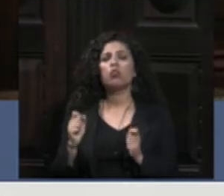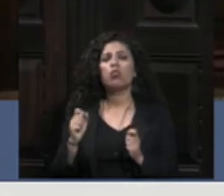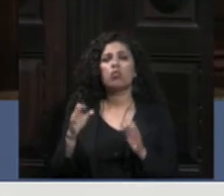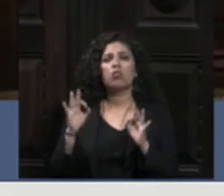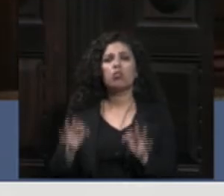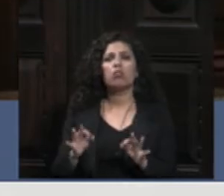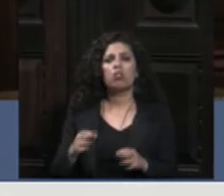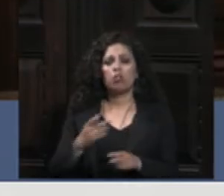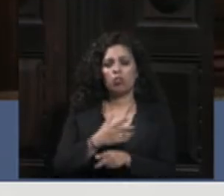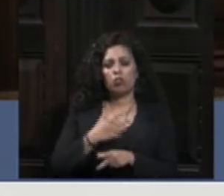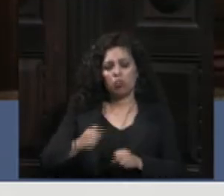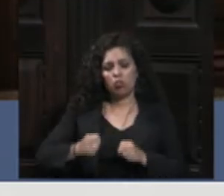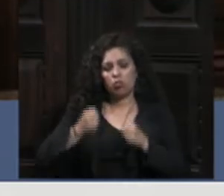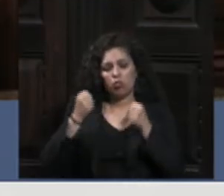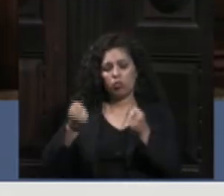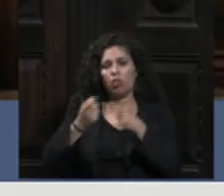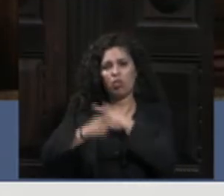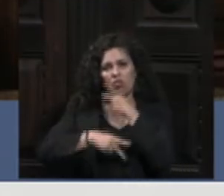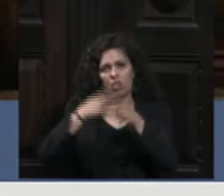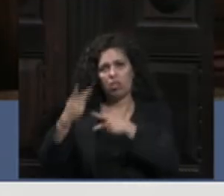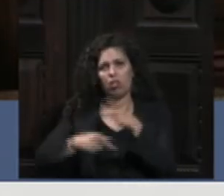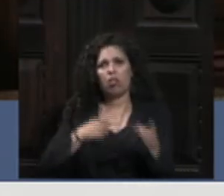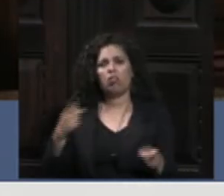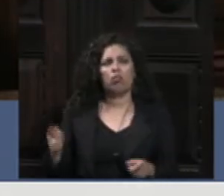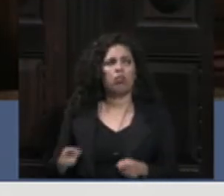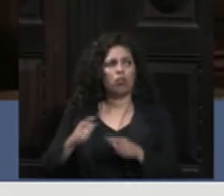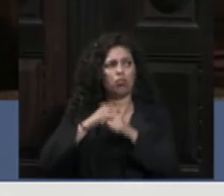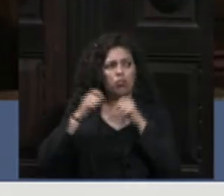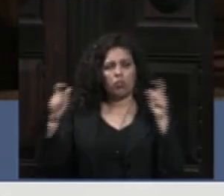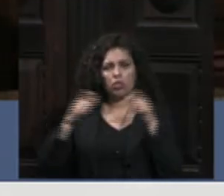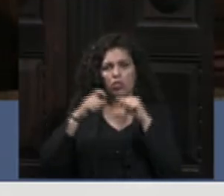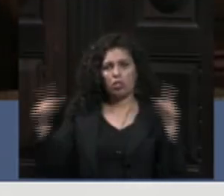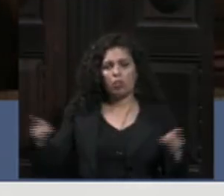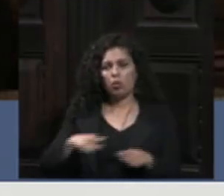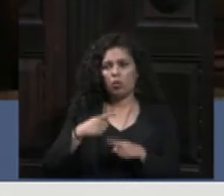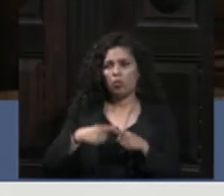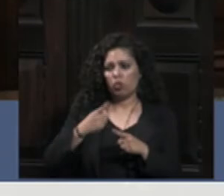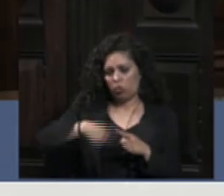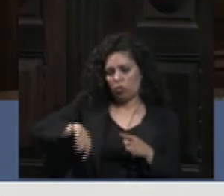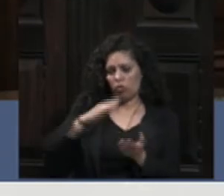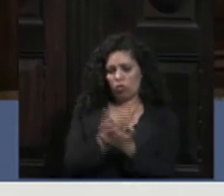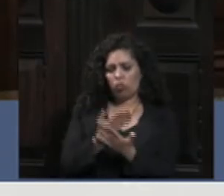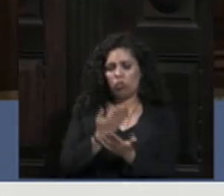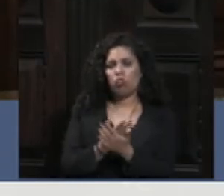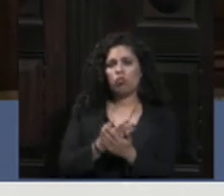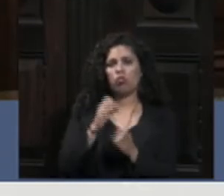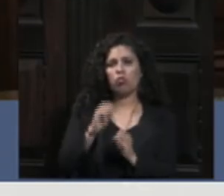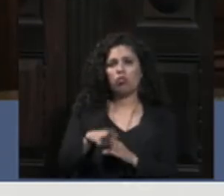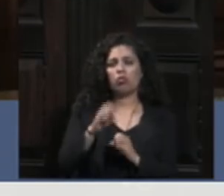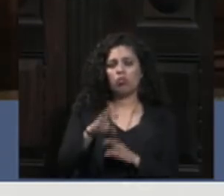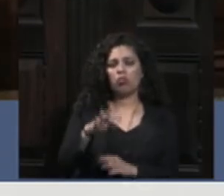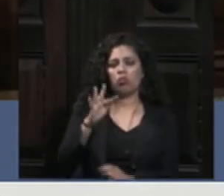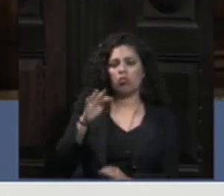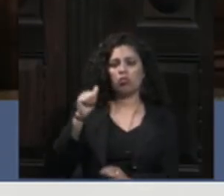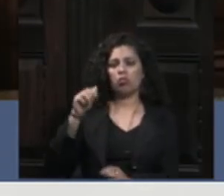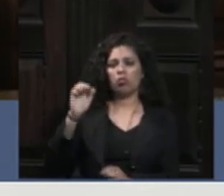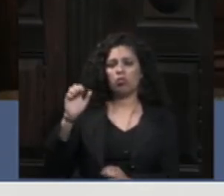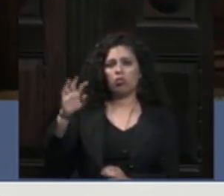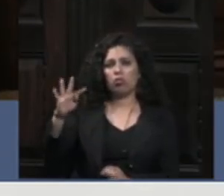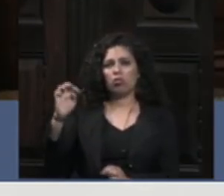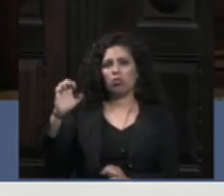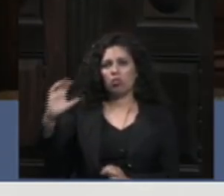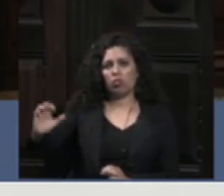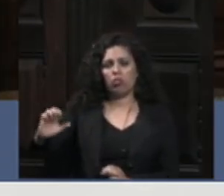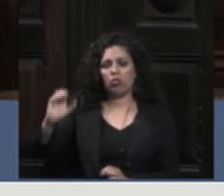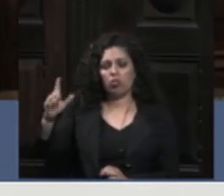vão contar com a nossa denúncia, porque a gente quer uma FAETEC forte no Estado do Rio de Janeiro, a gente quer formação profissional, educação